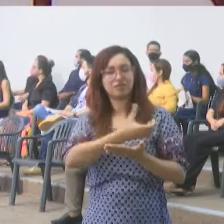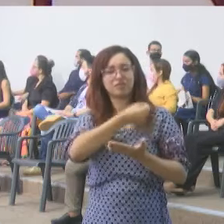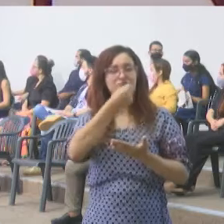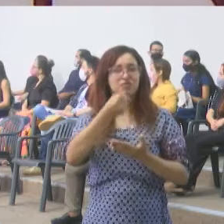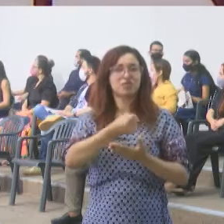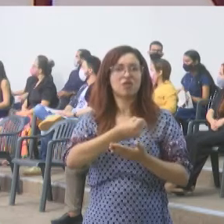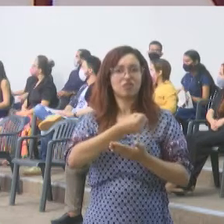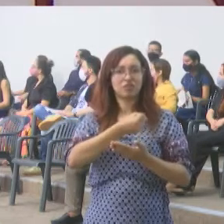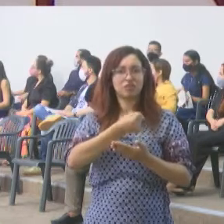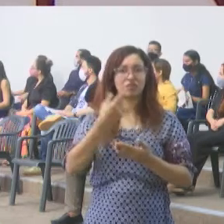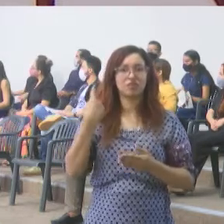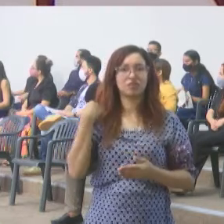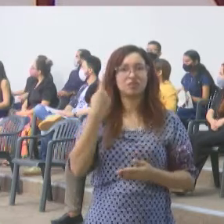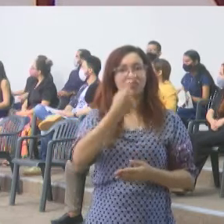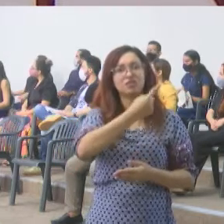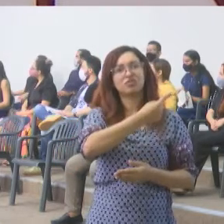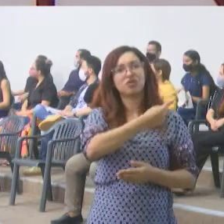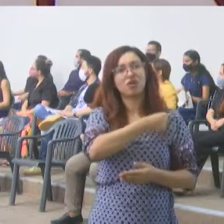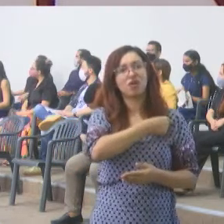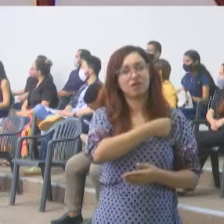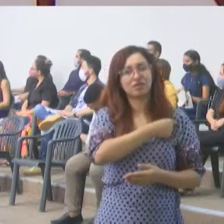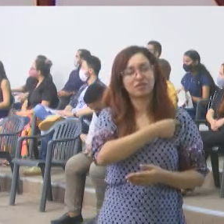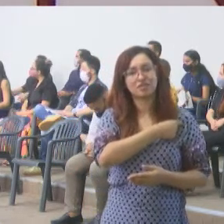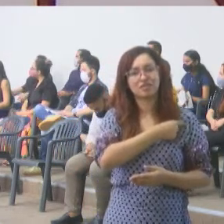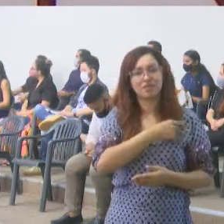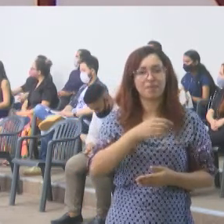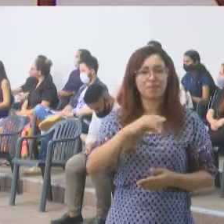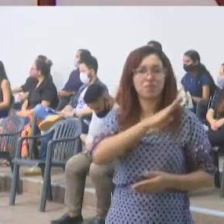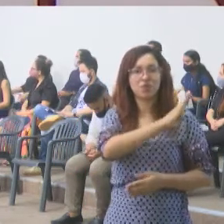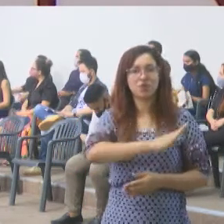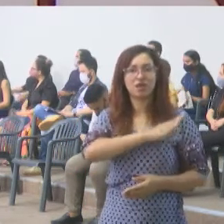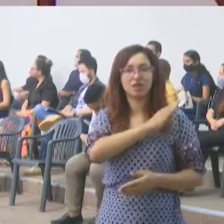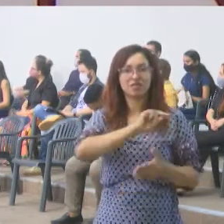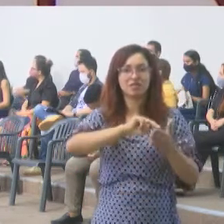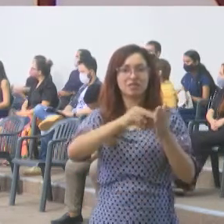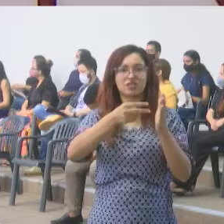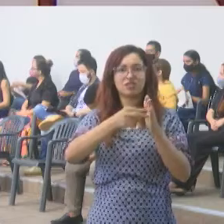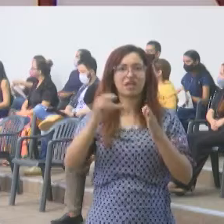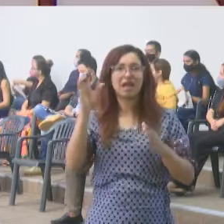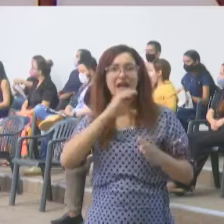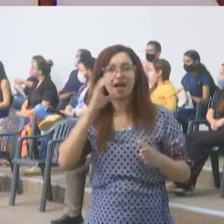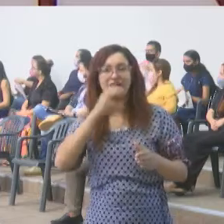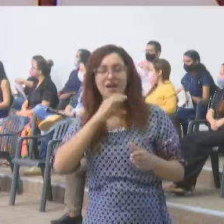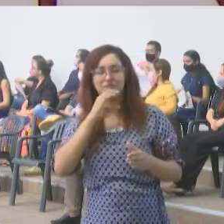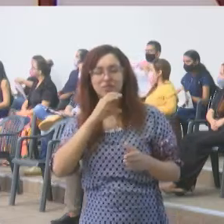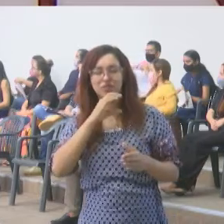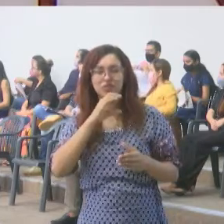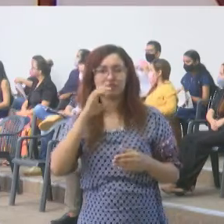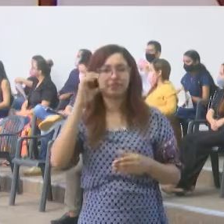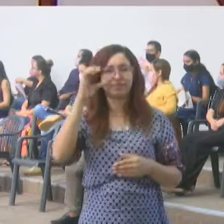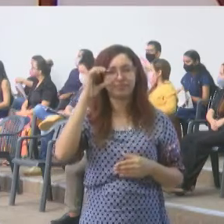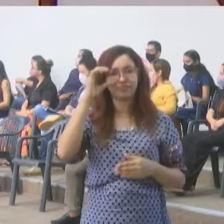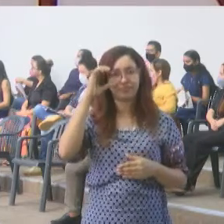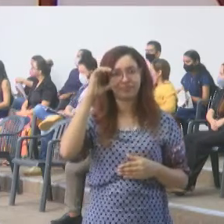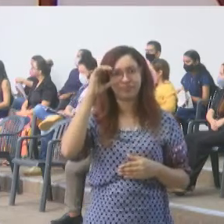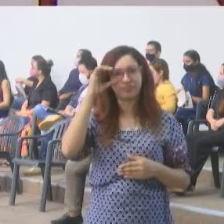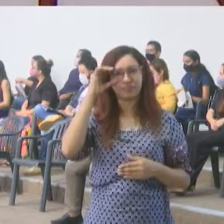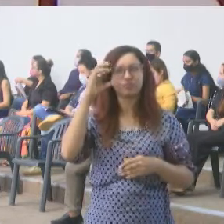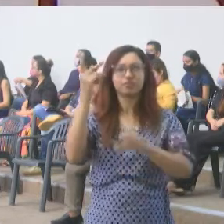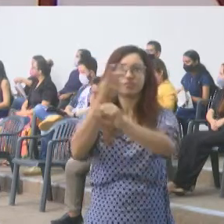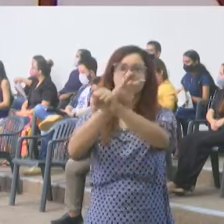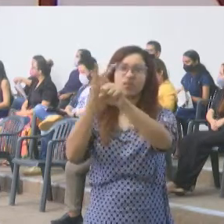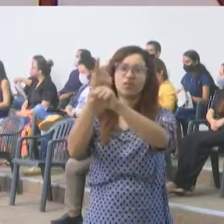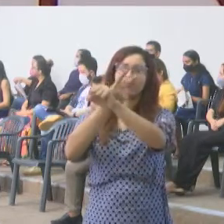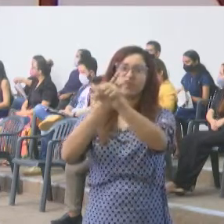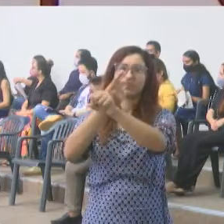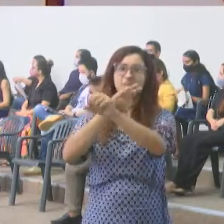E Boaz, como o nome diz, Boaz significa rápido, ligeiro. Boaz, eu diria, de pronto, ele já vai procurar esse